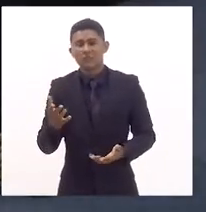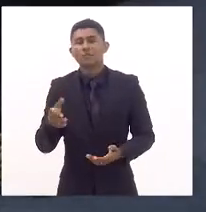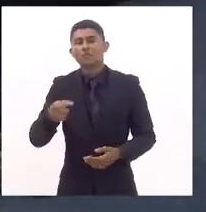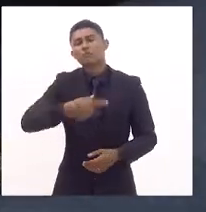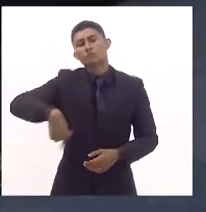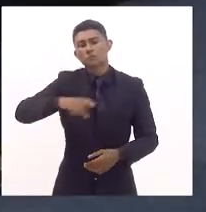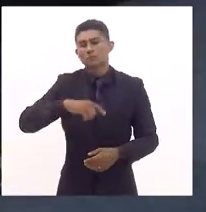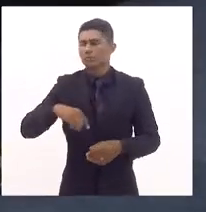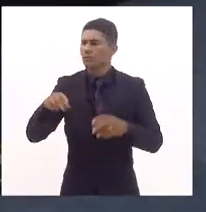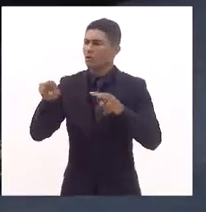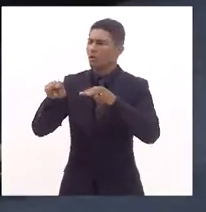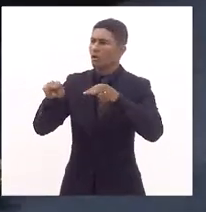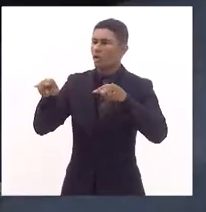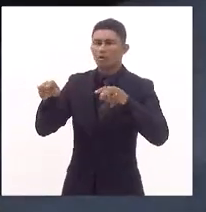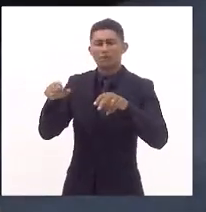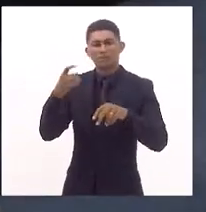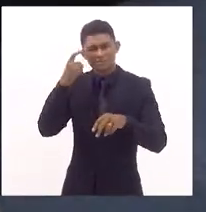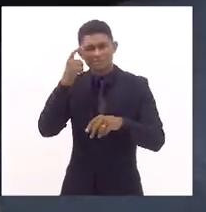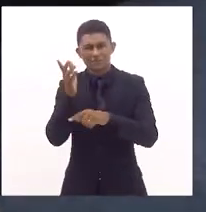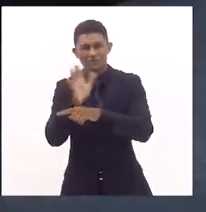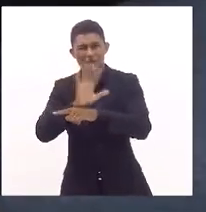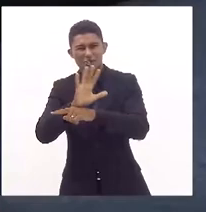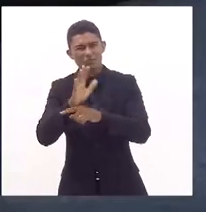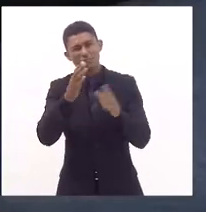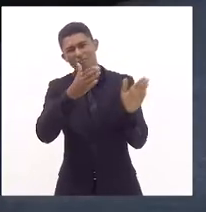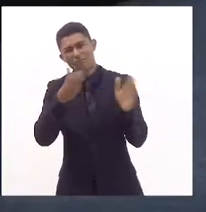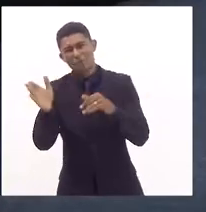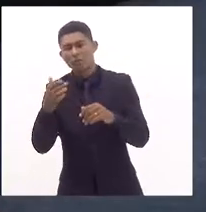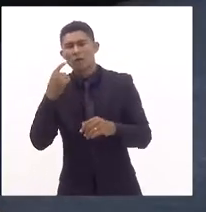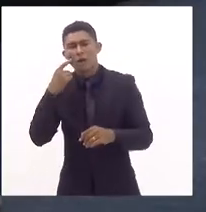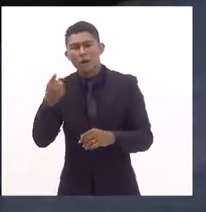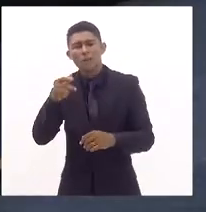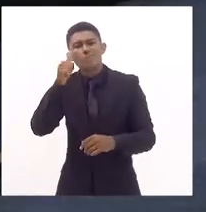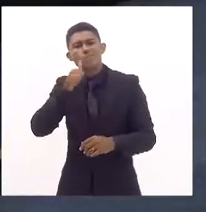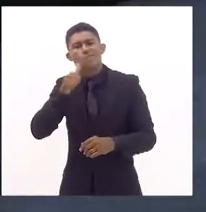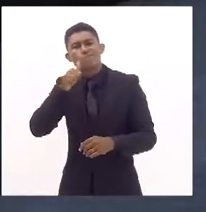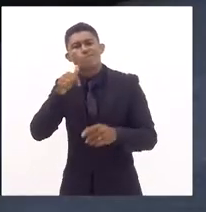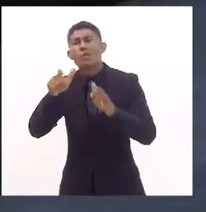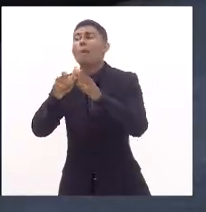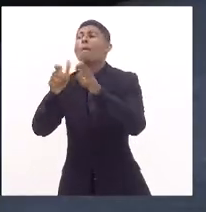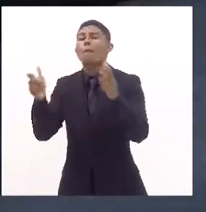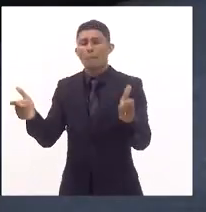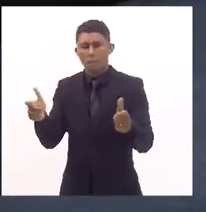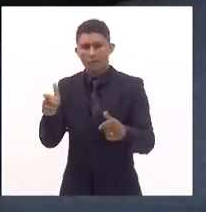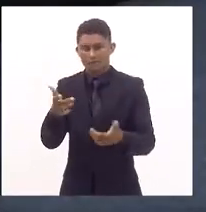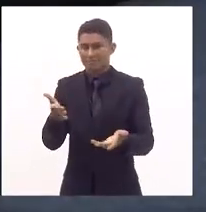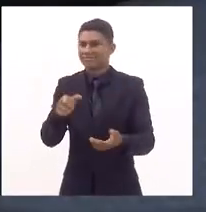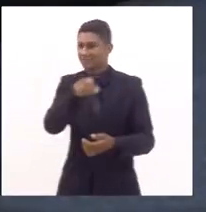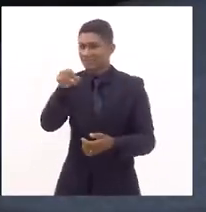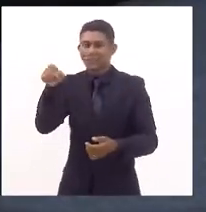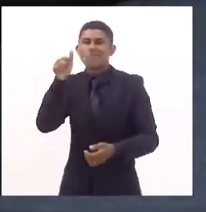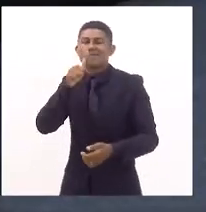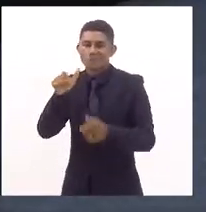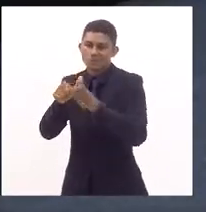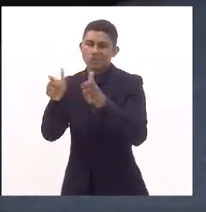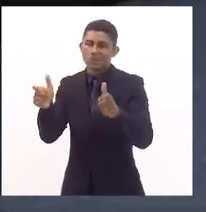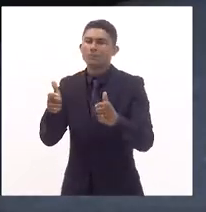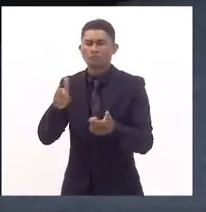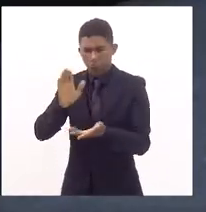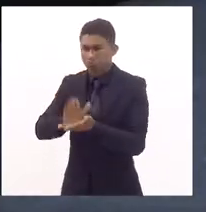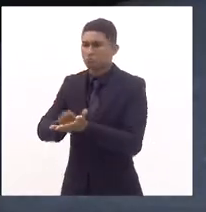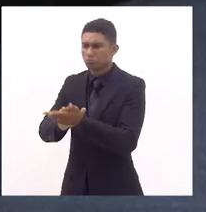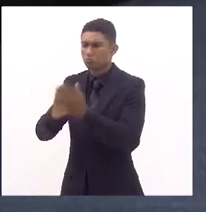olha, né, o próprio vídeo que passou ainda há pouco, você vê uma maioria de mulheres. São compostas por mulheres. Então,